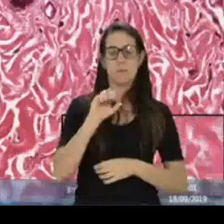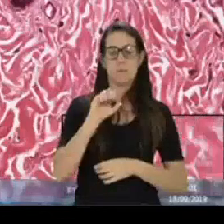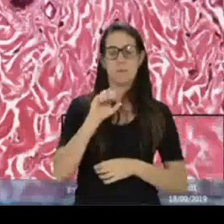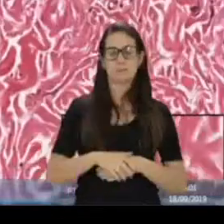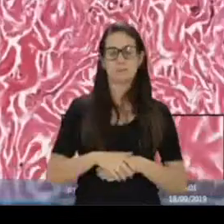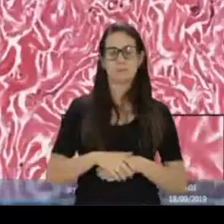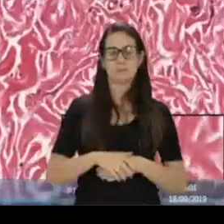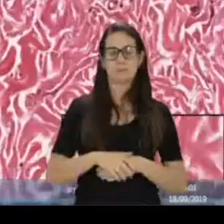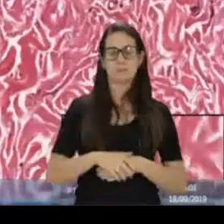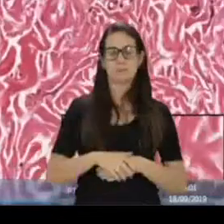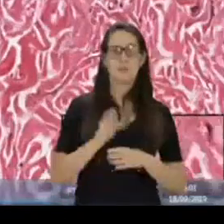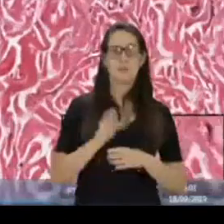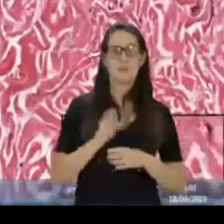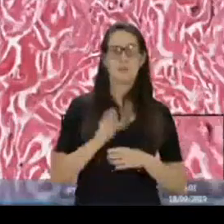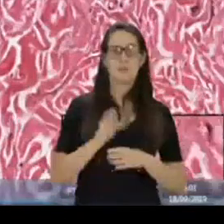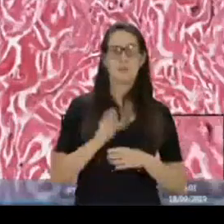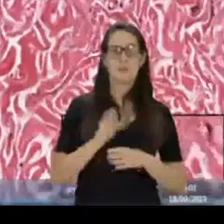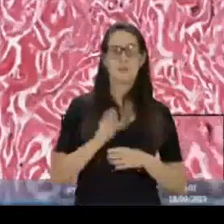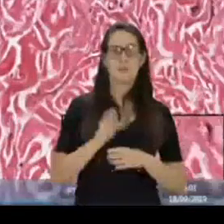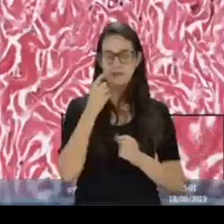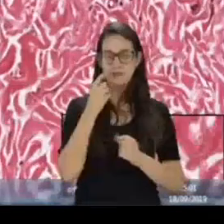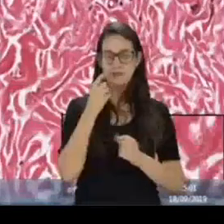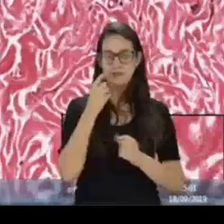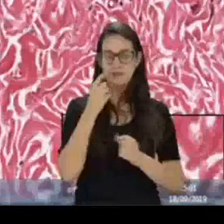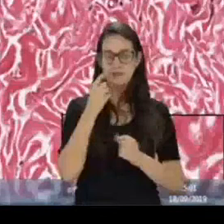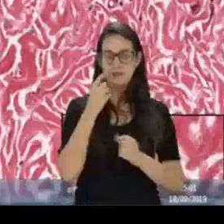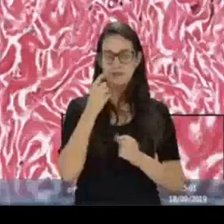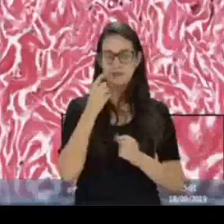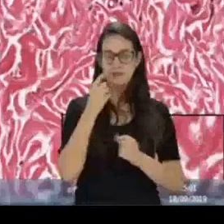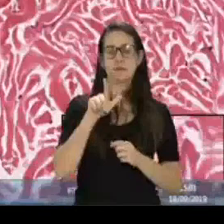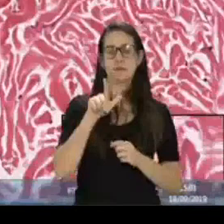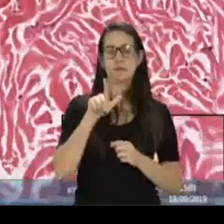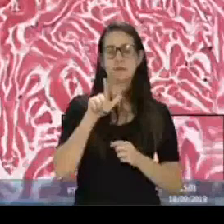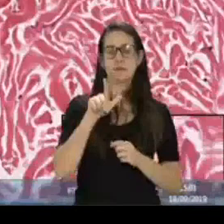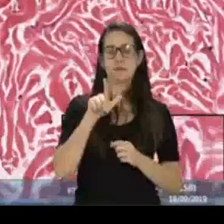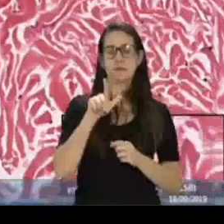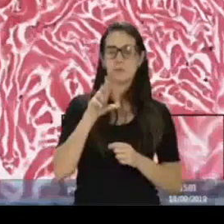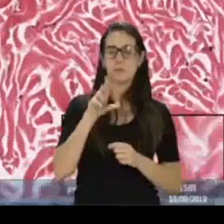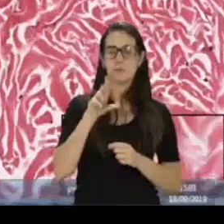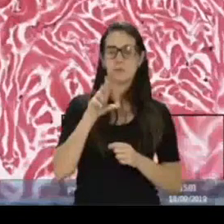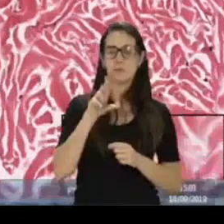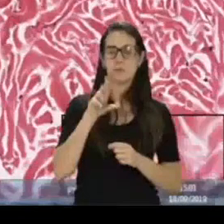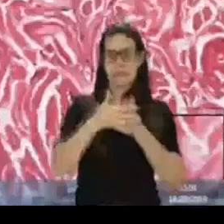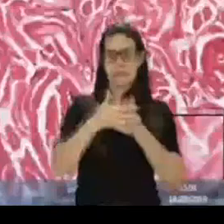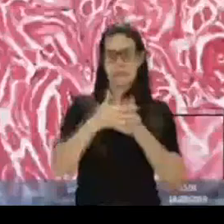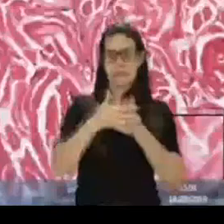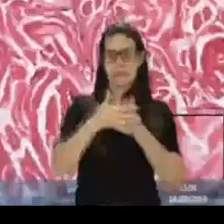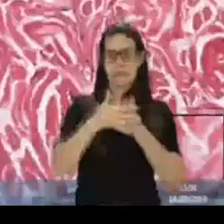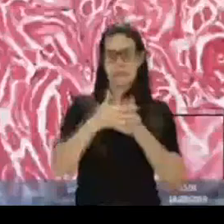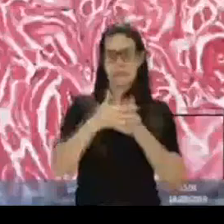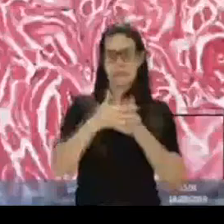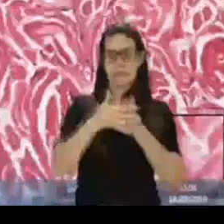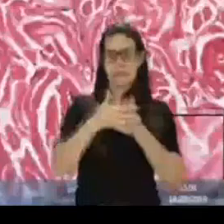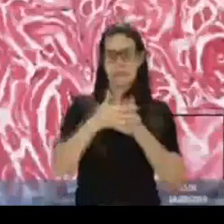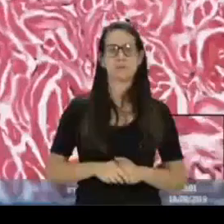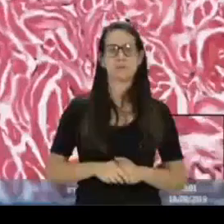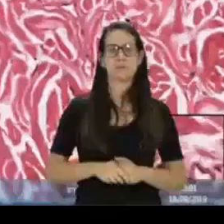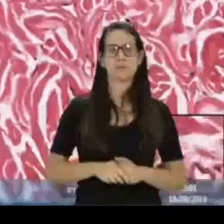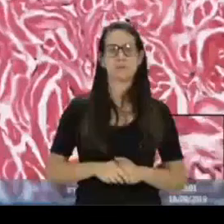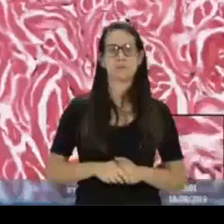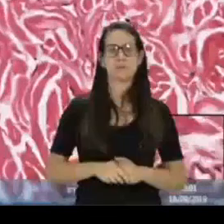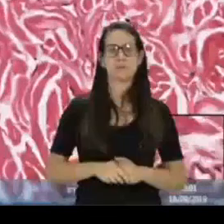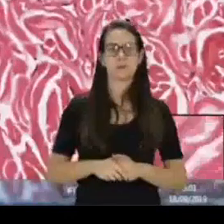consigo observar essas glândulas nesses diferentes tecidos. Então, aqui, observando. Olha, isso aqui